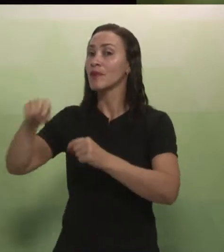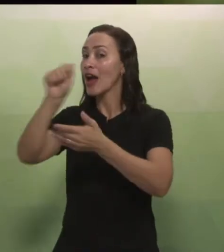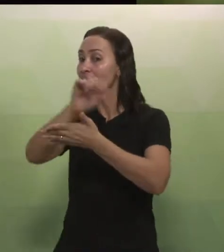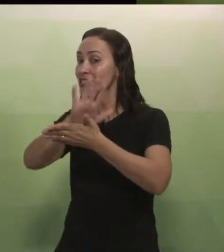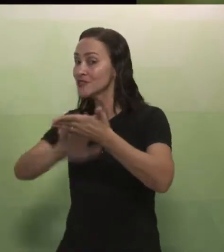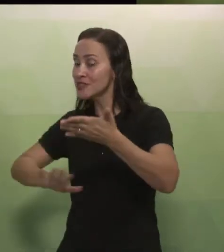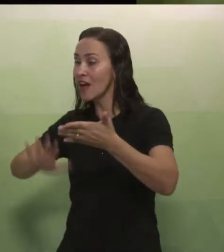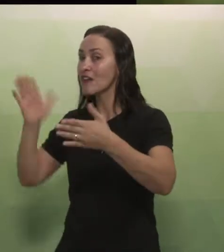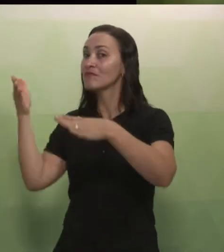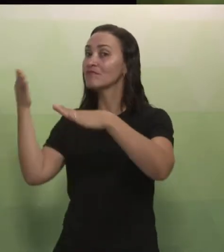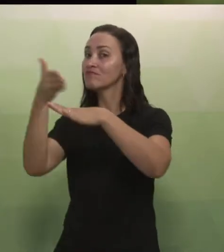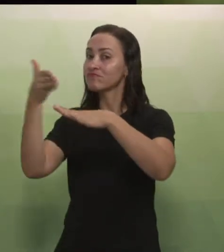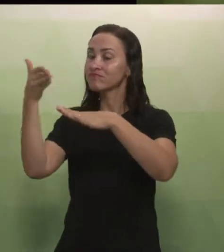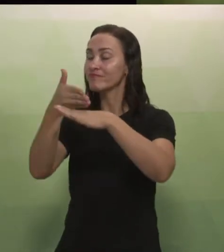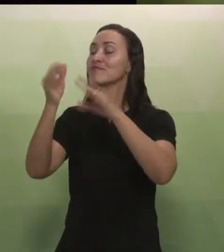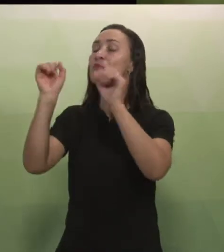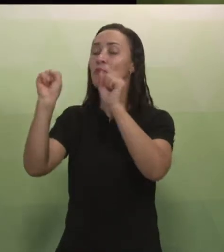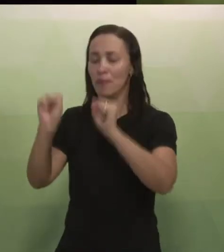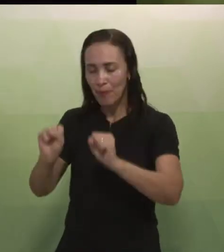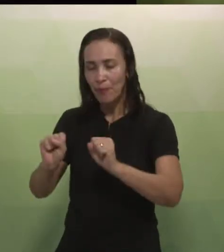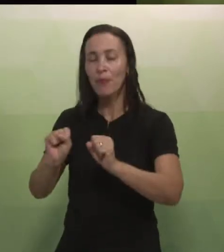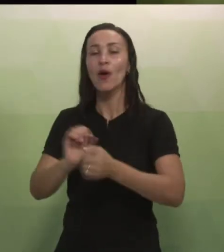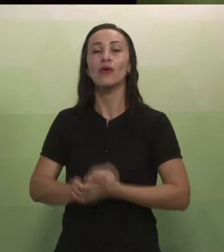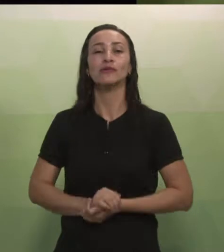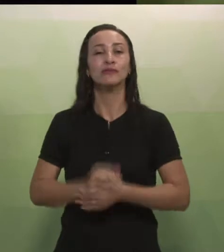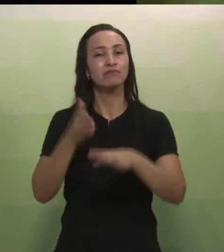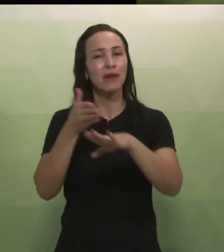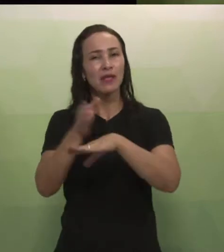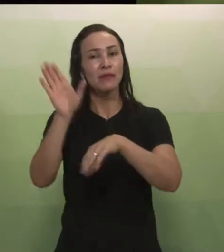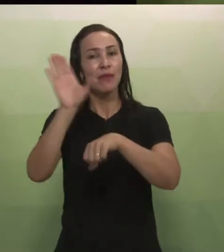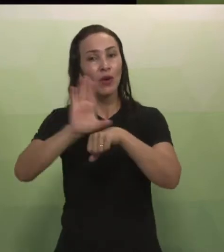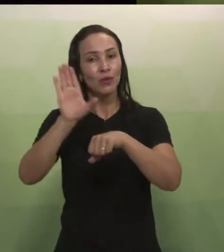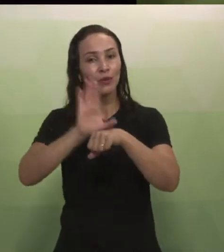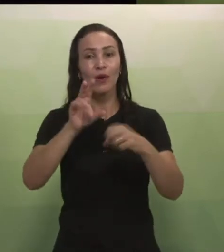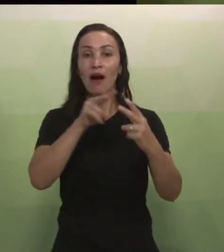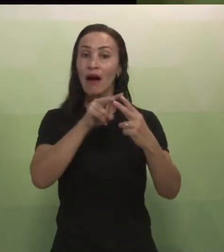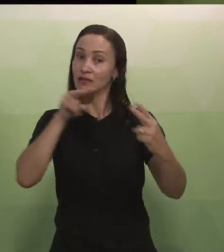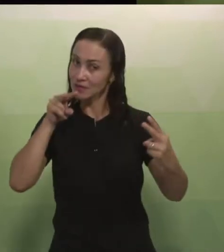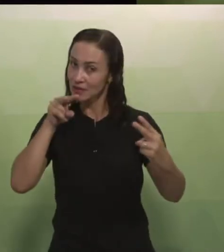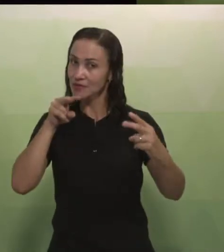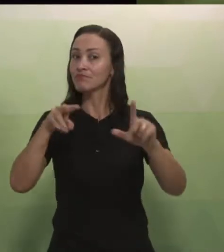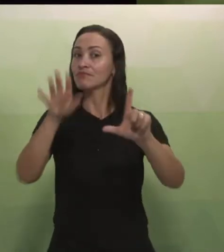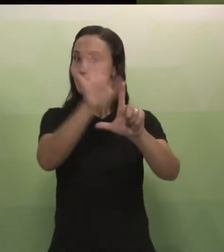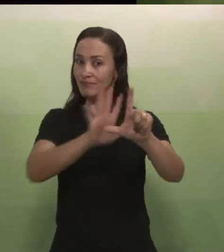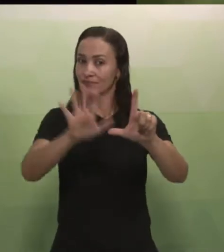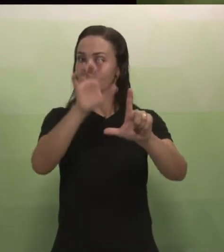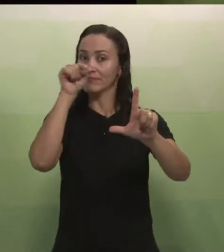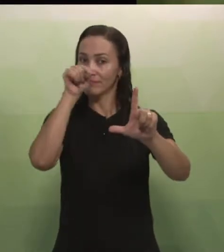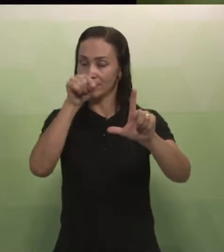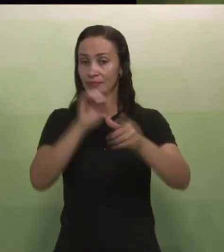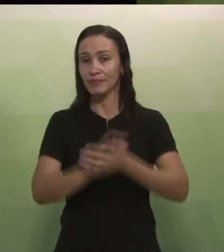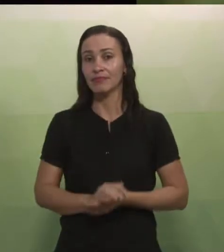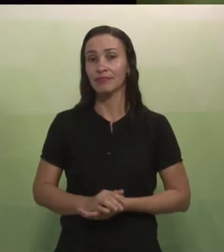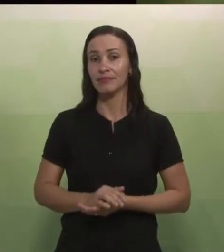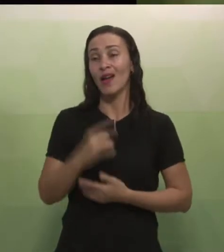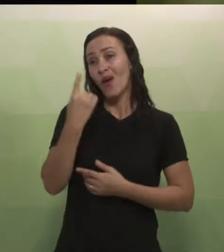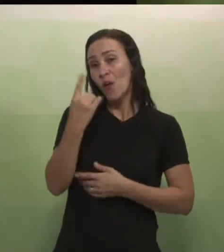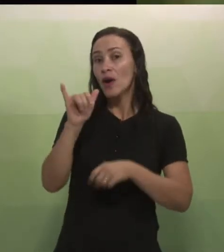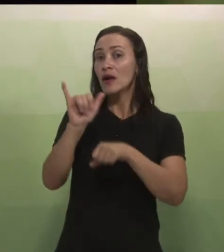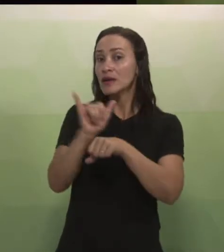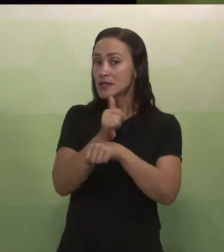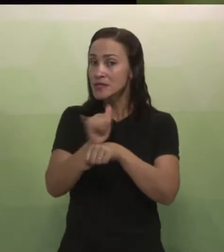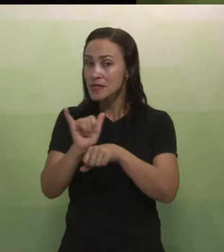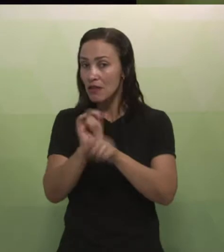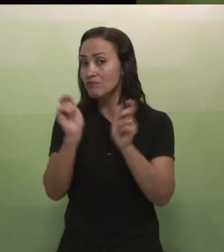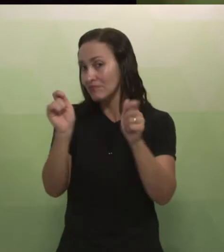a essas atividades, que vocês podem fazer os cursos à distância. Mas é uma possibilidade.